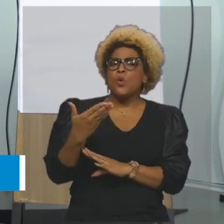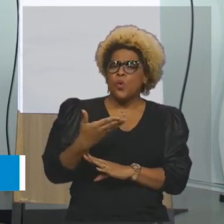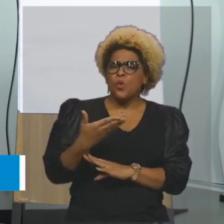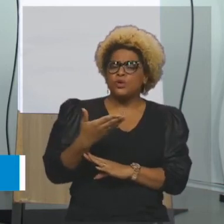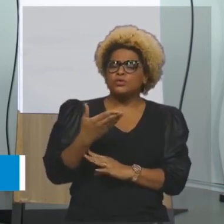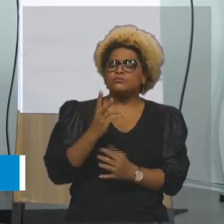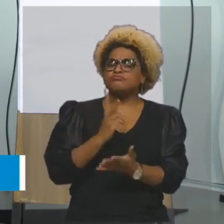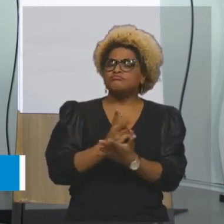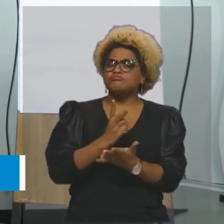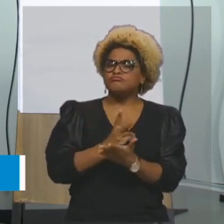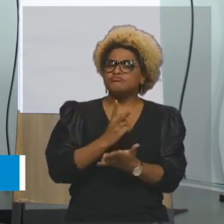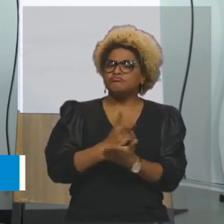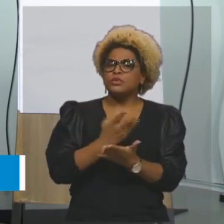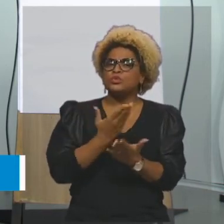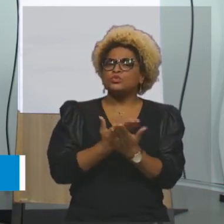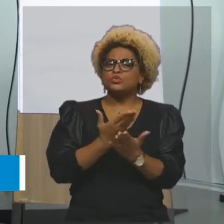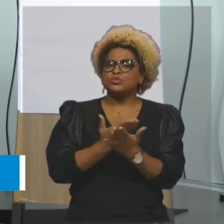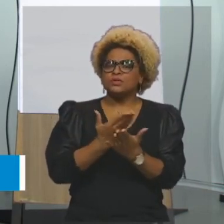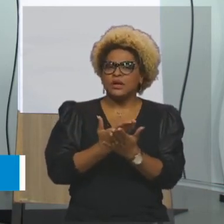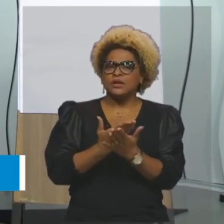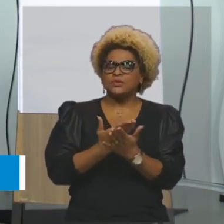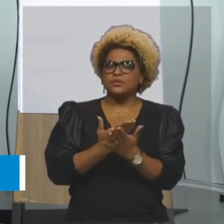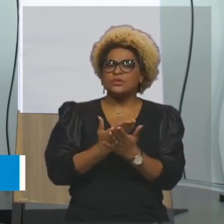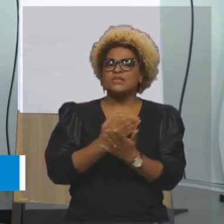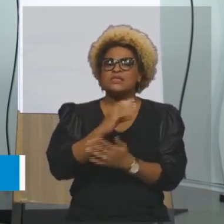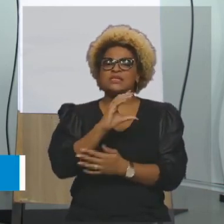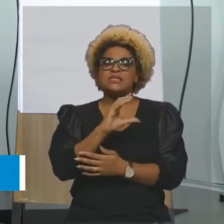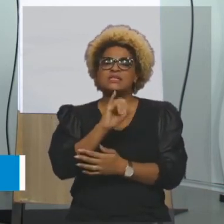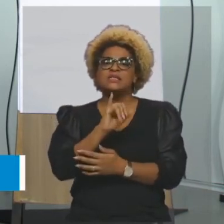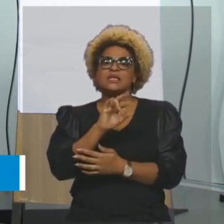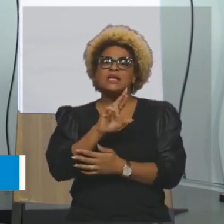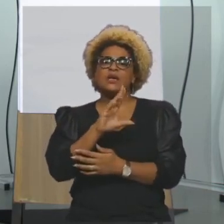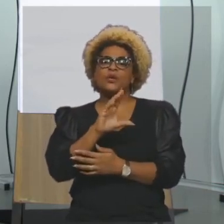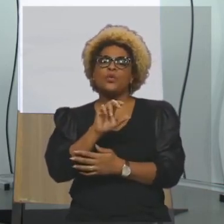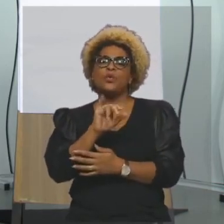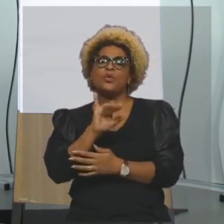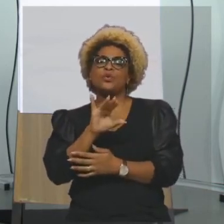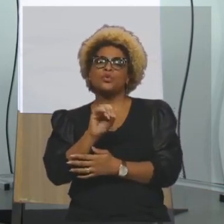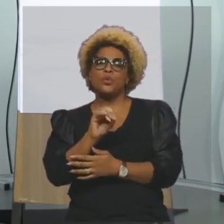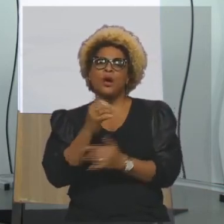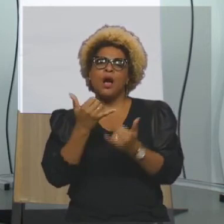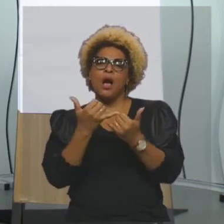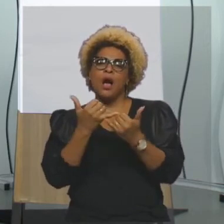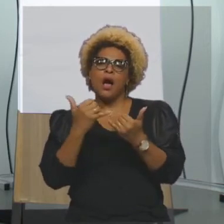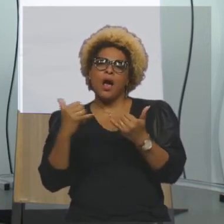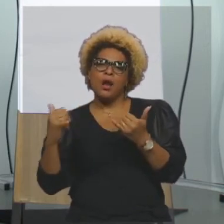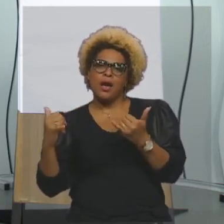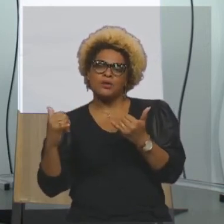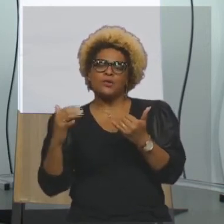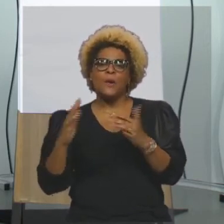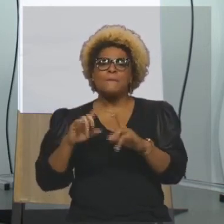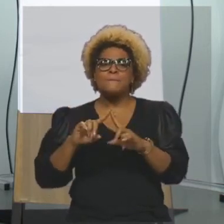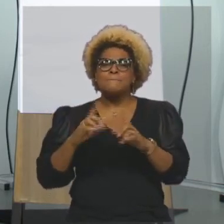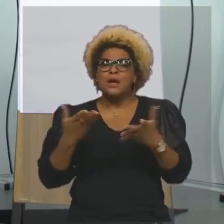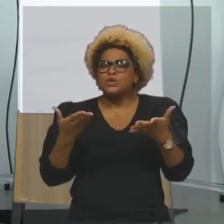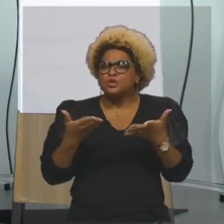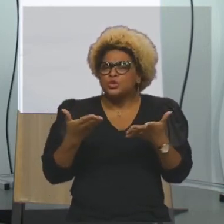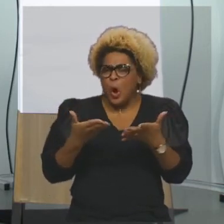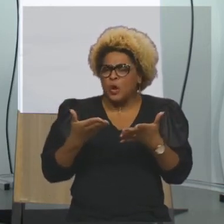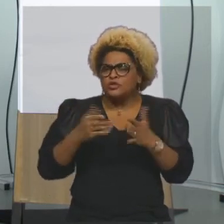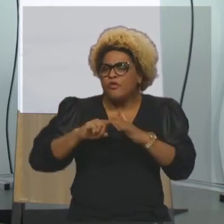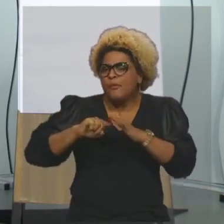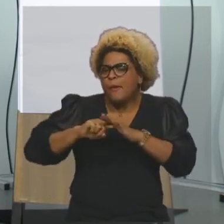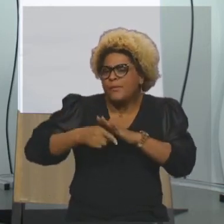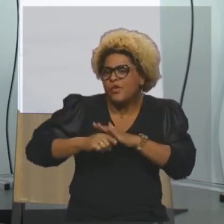elétricos, ok? Só que eu quero, nesta aula, fazer alguns aprofundamentos que nós vamos